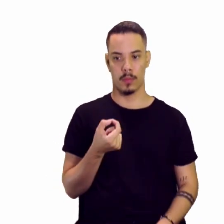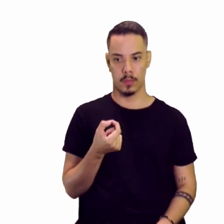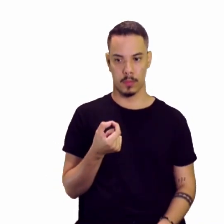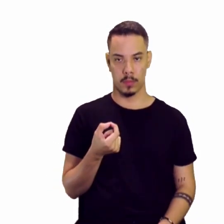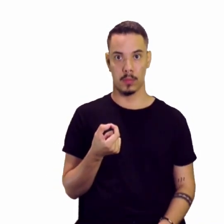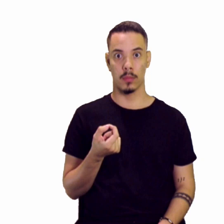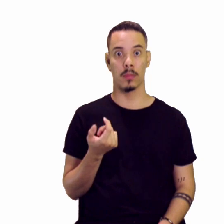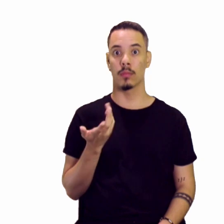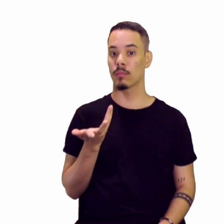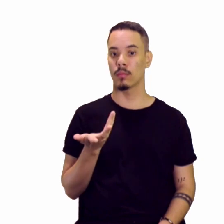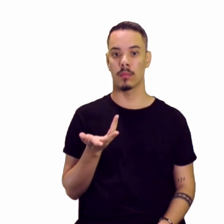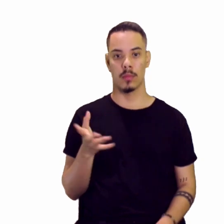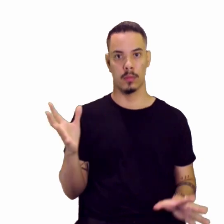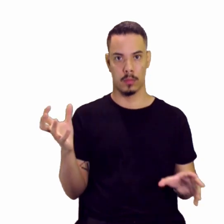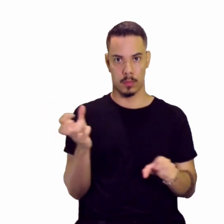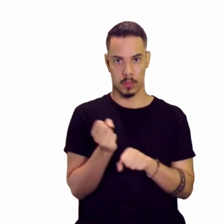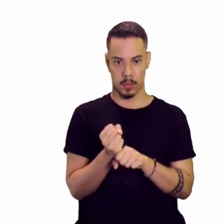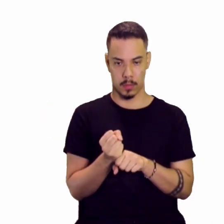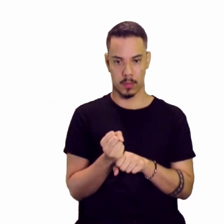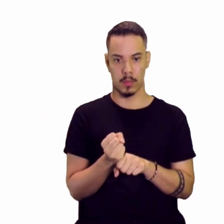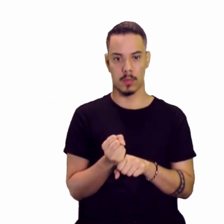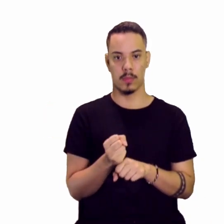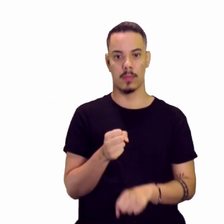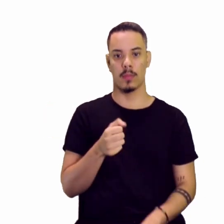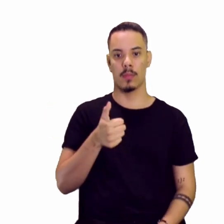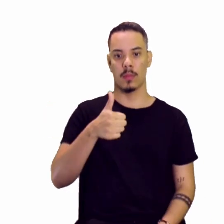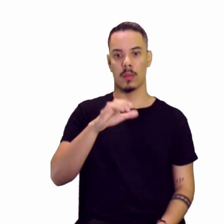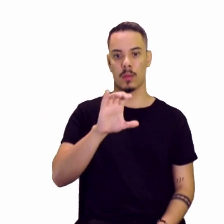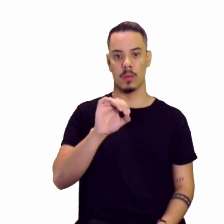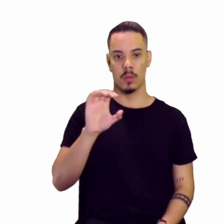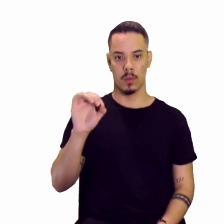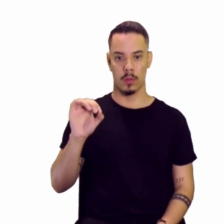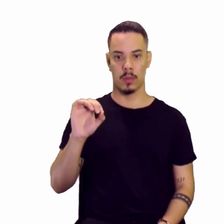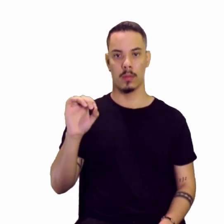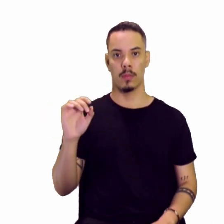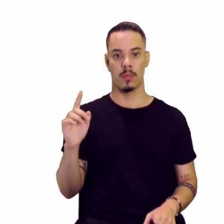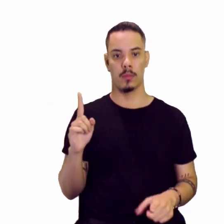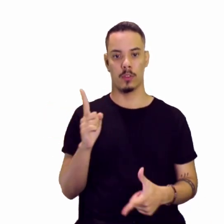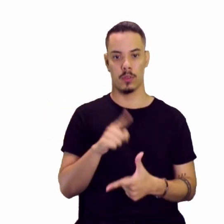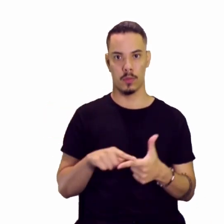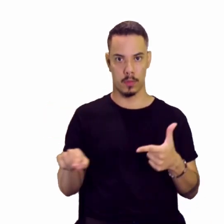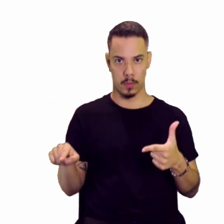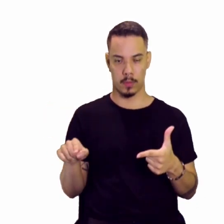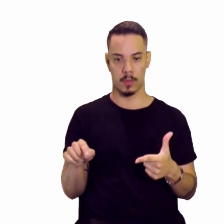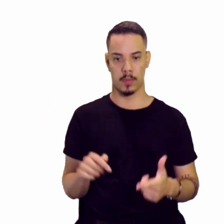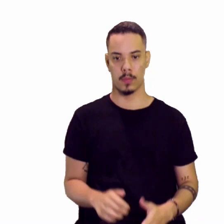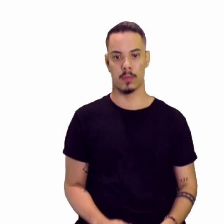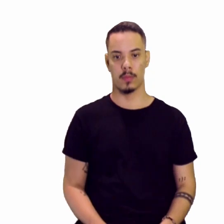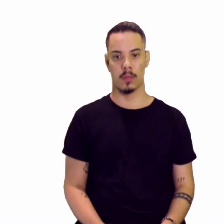aqui, pessoal, ó, somou ali, o 100, então ele tá multiplicando, passa dividindo. Vai dividindo, claro.